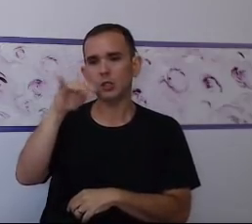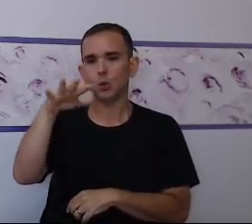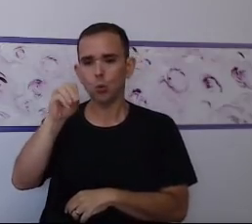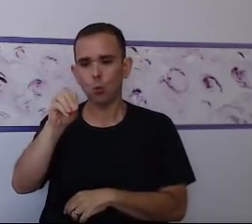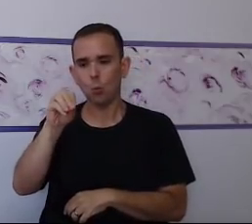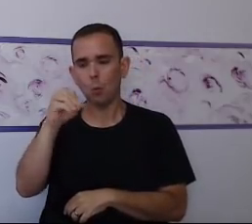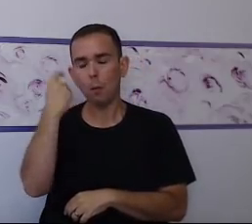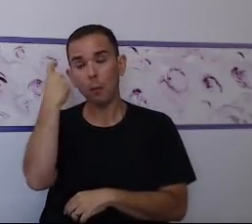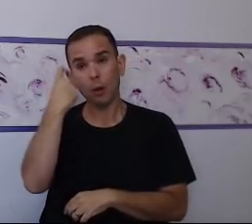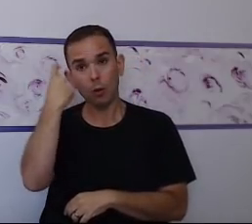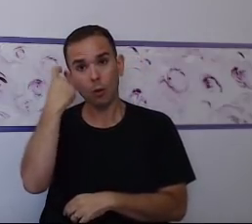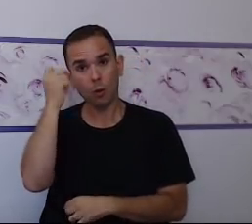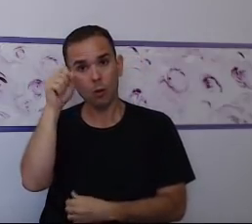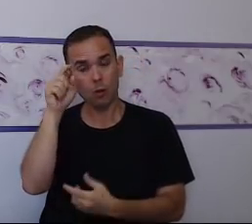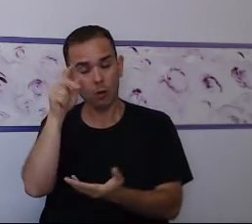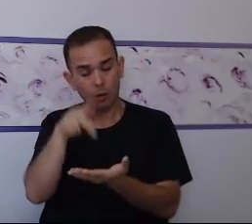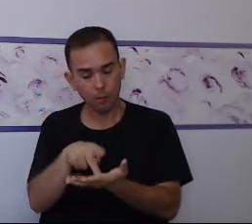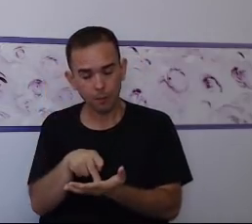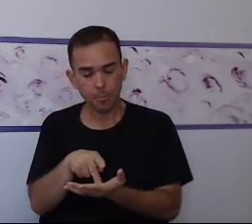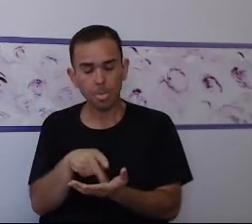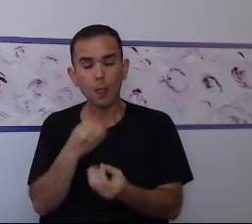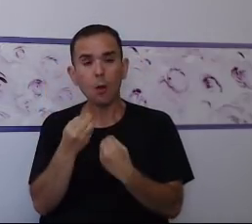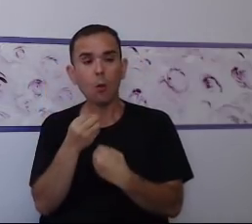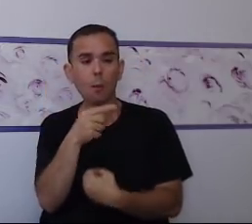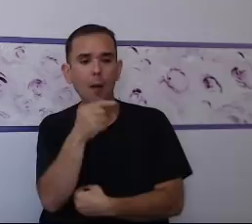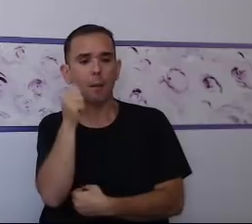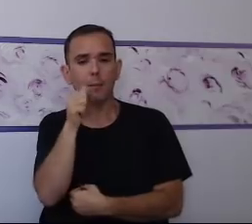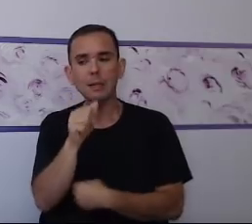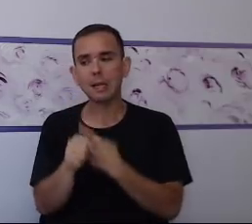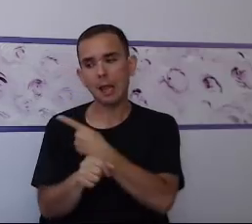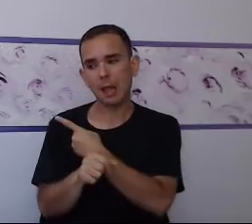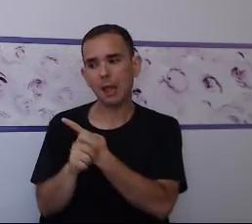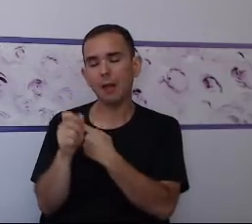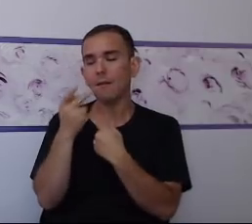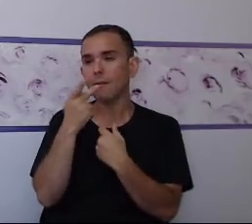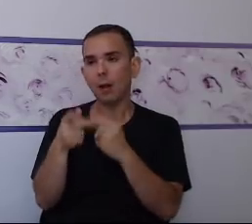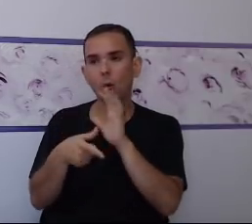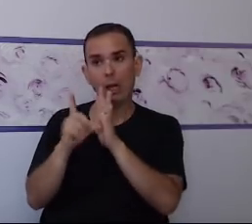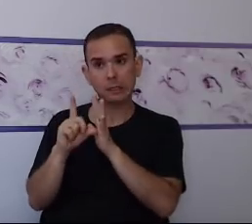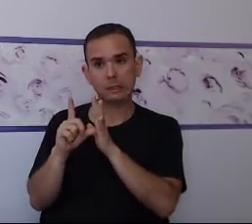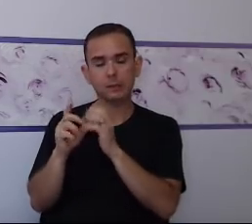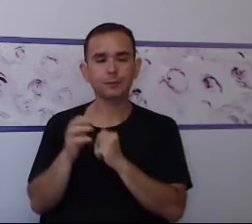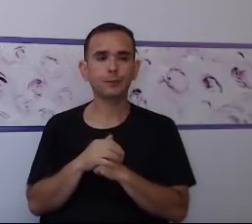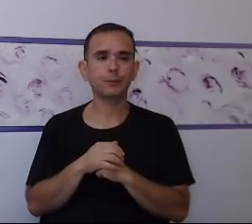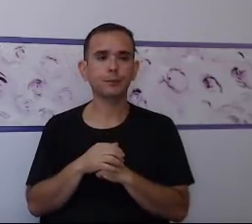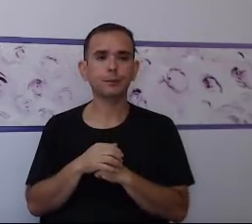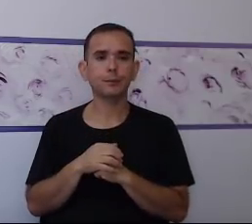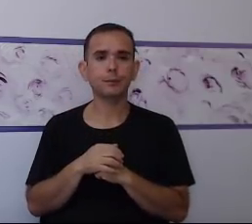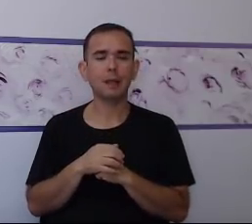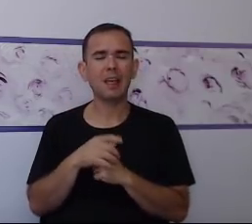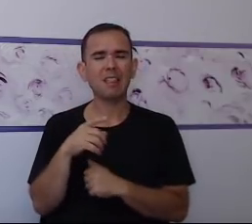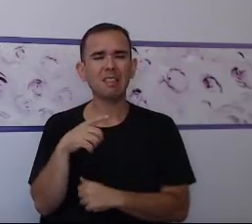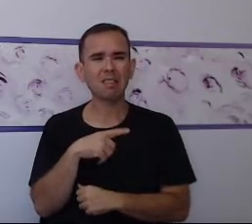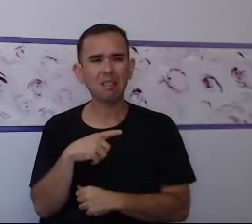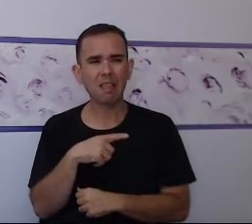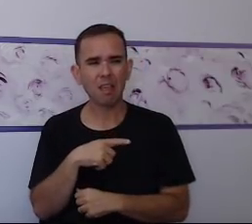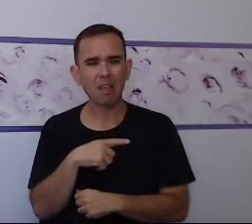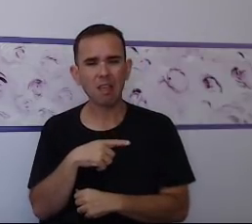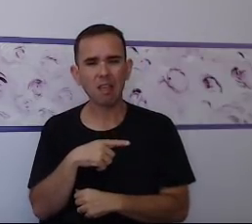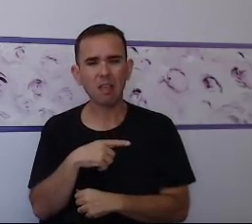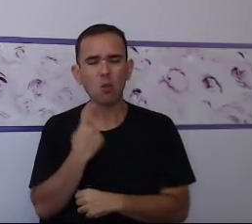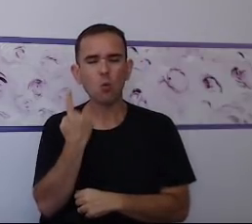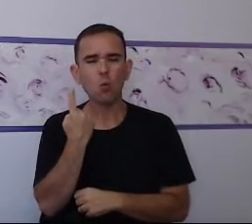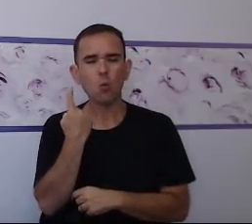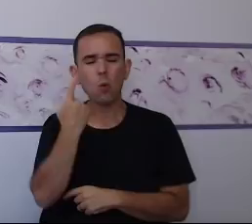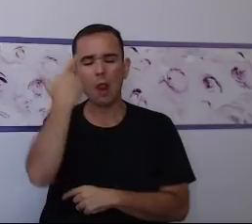se preocupa em, como a Cris falou anteriormente, ele tende a usar um lado. Então,